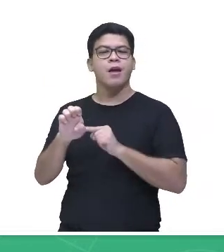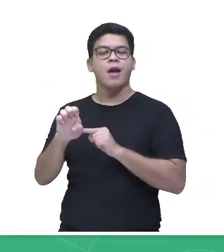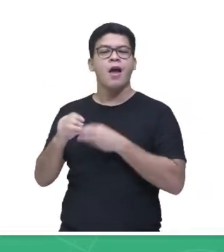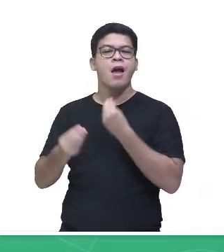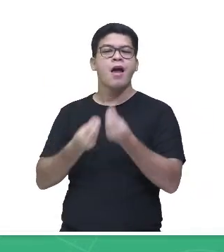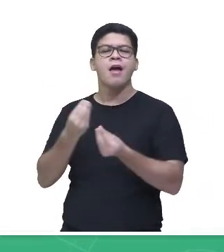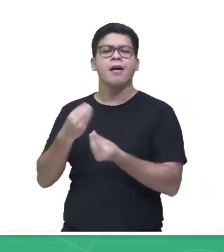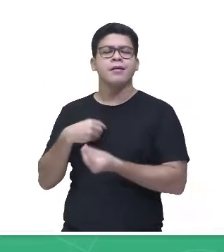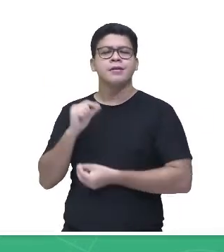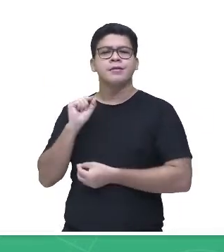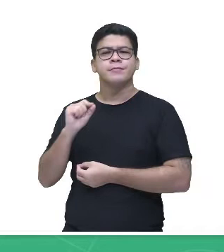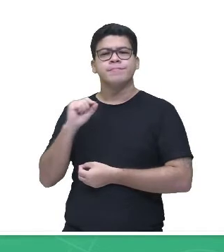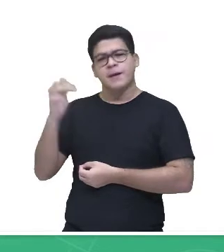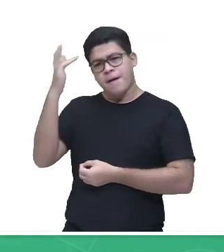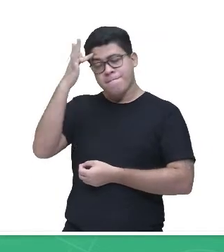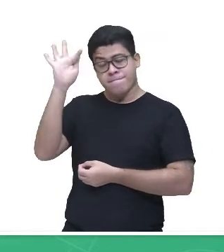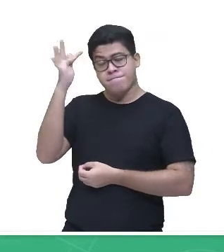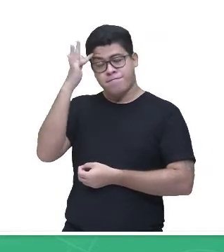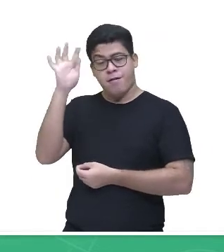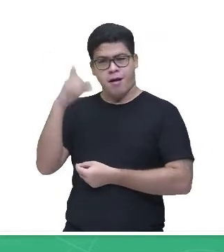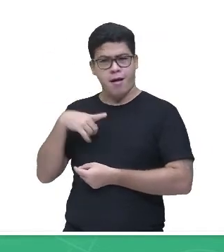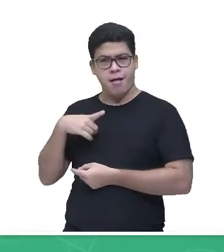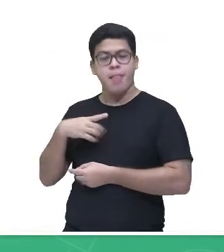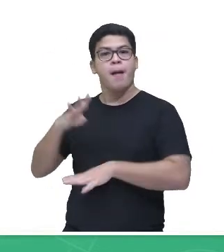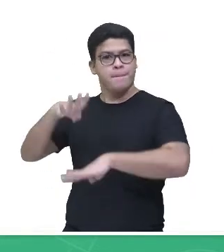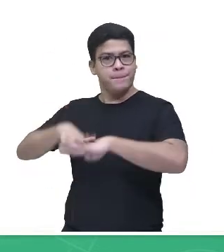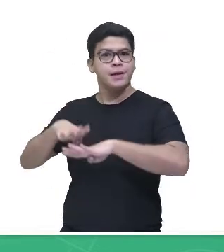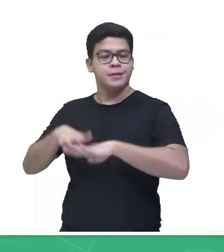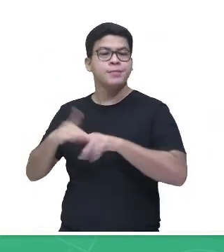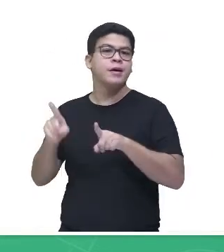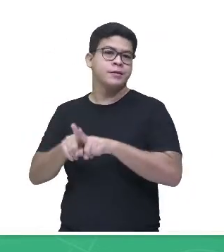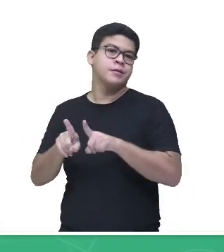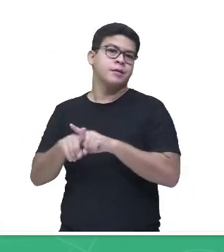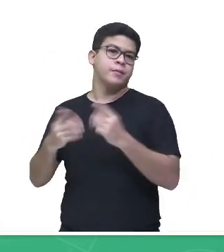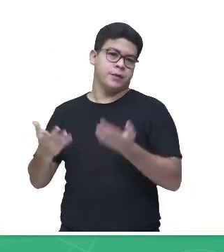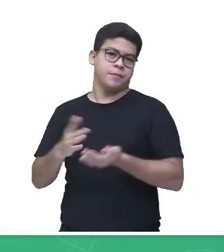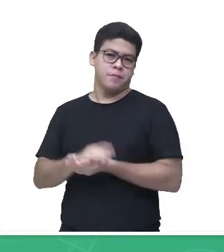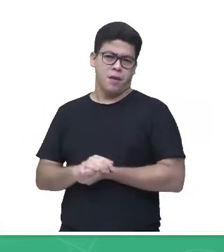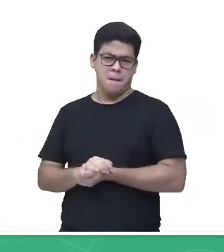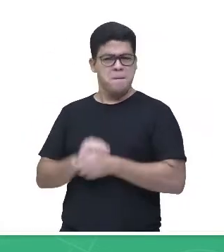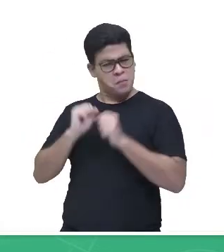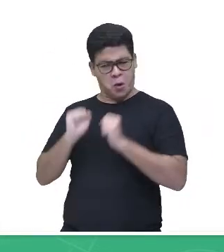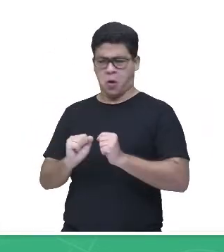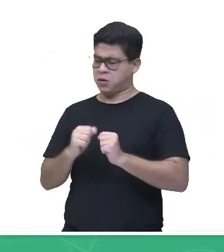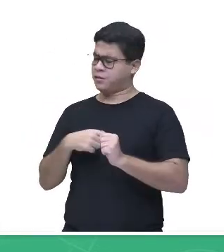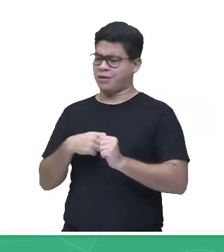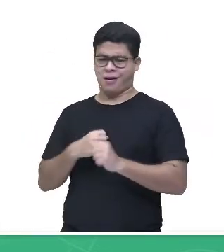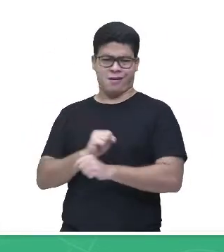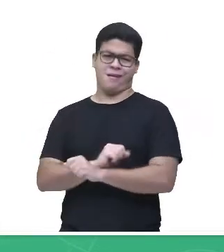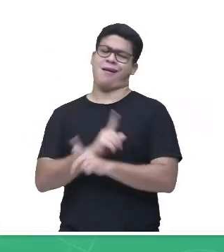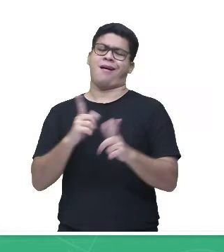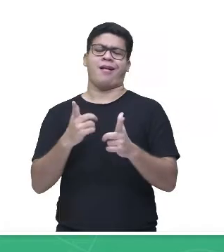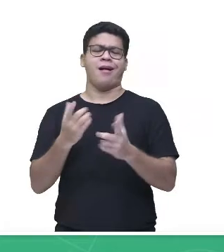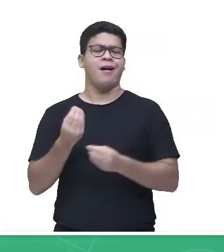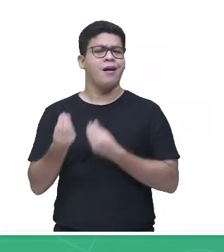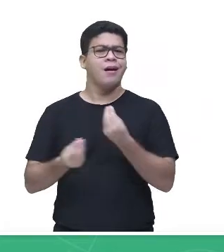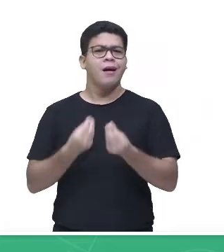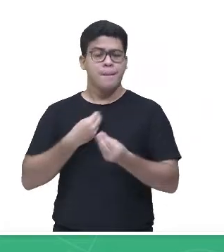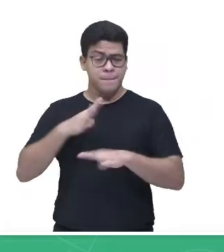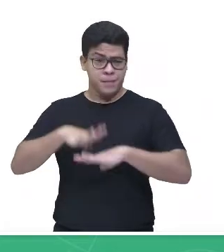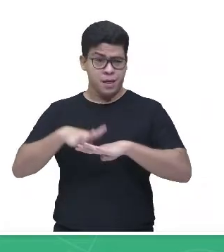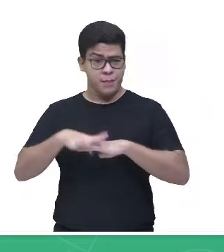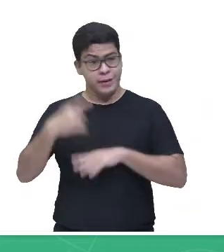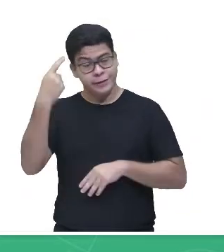Descartes, gente, ele era filósofo e matemático. Isso pode? Claro que pode, porque matemática é reflexão. E